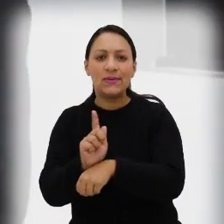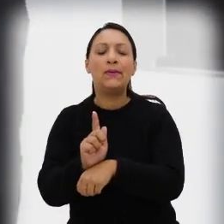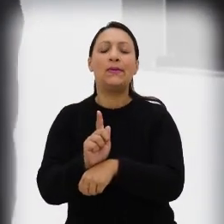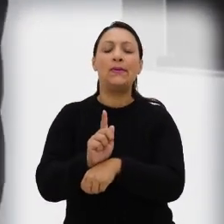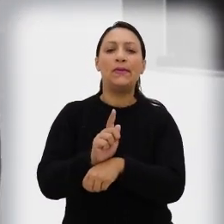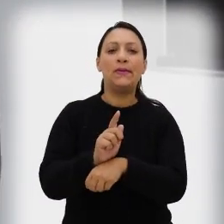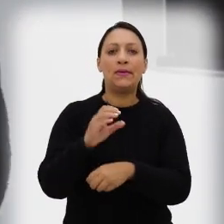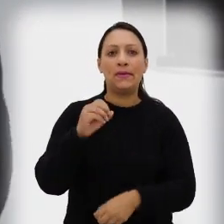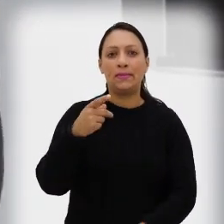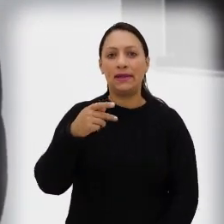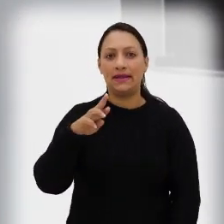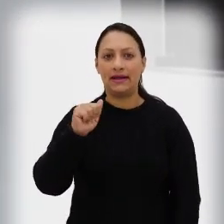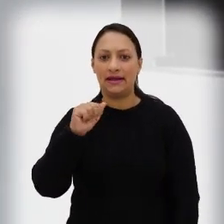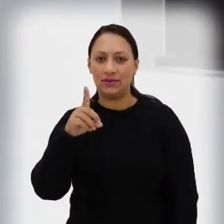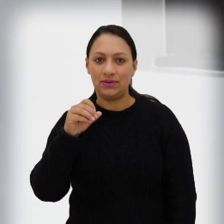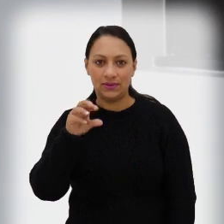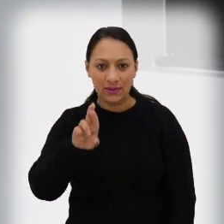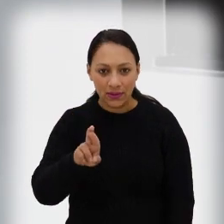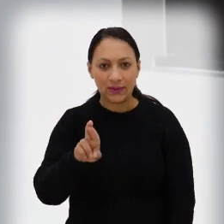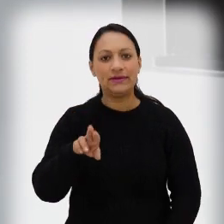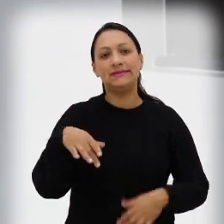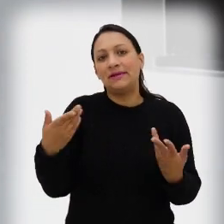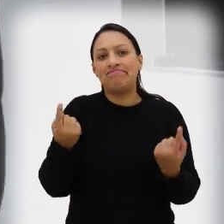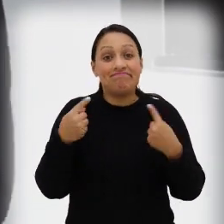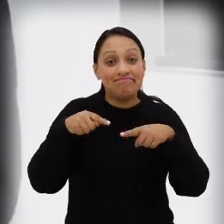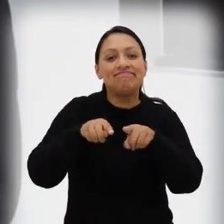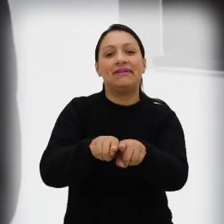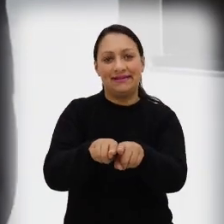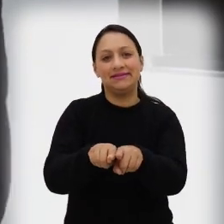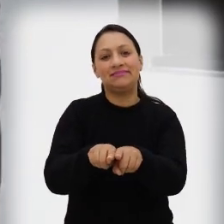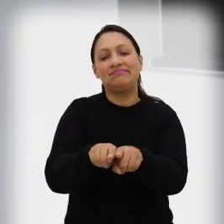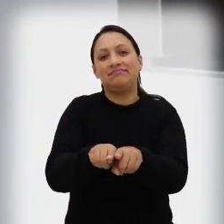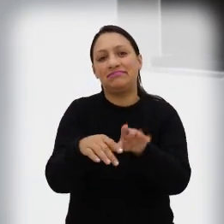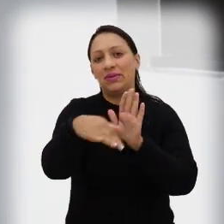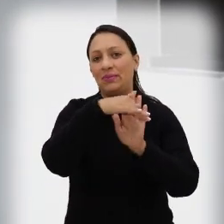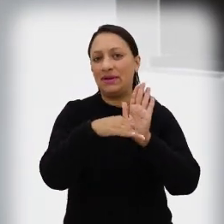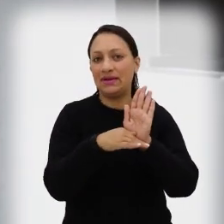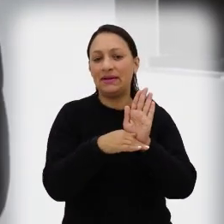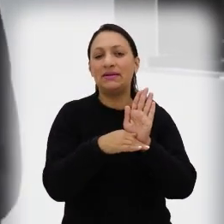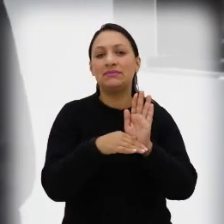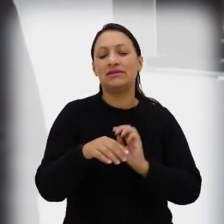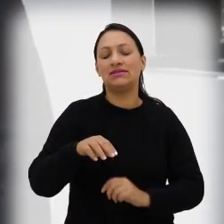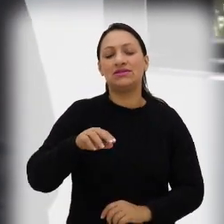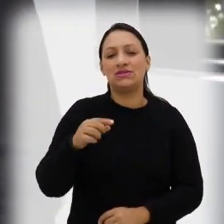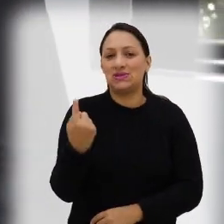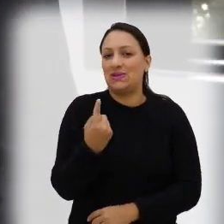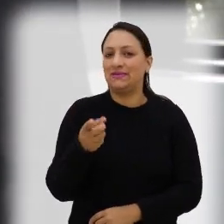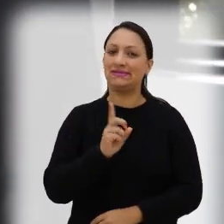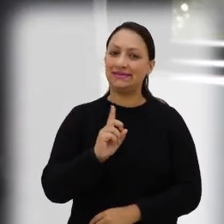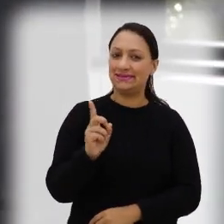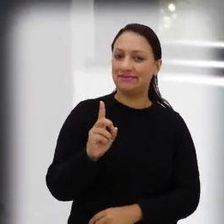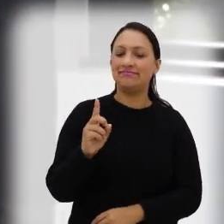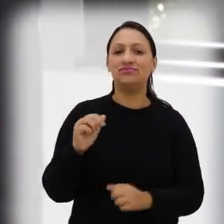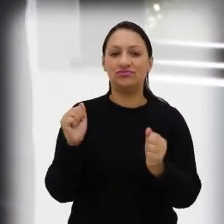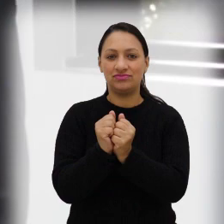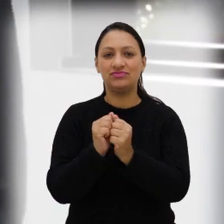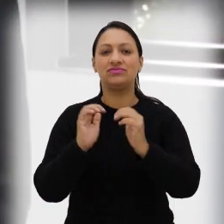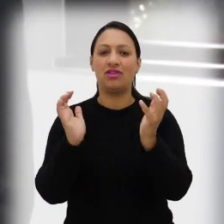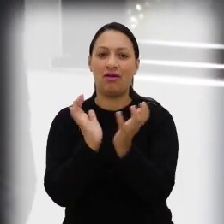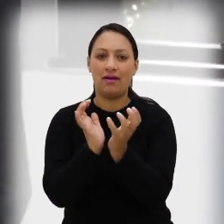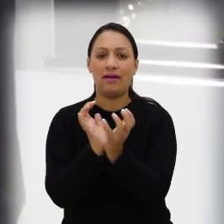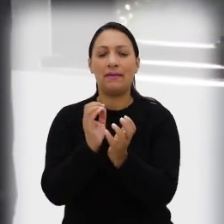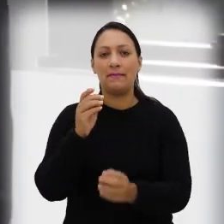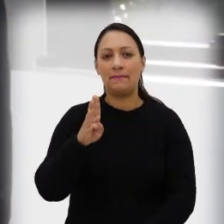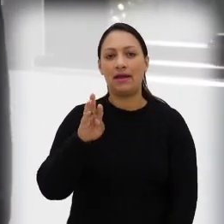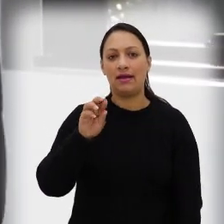programa, operador do programa, enfim, parceiro, né, do programa, mas não sozinho, junto com os colegas lá do BRDE, que estão acompanhando